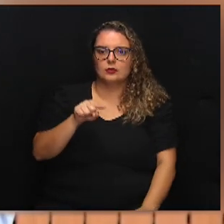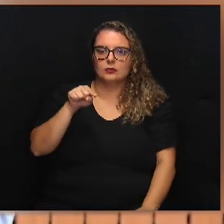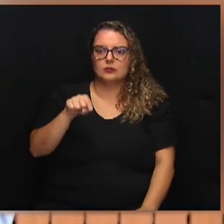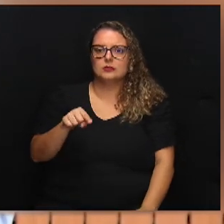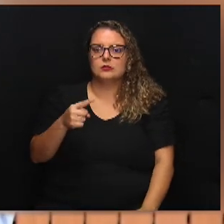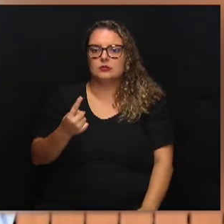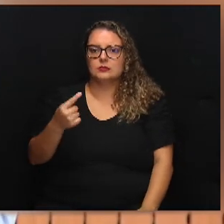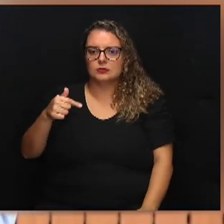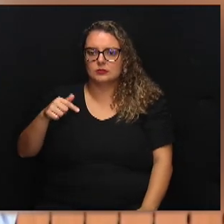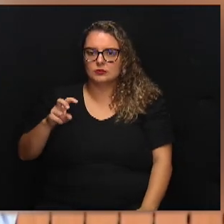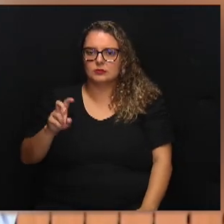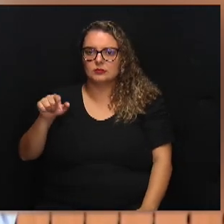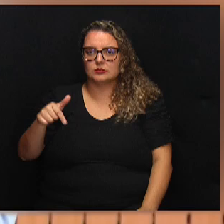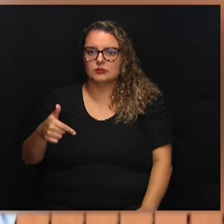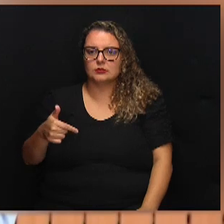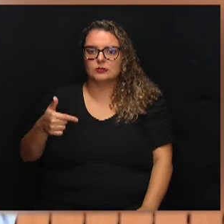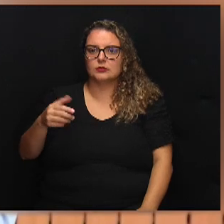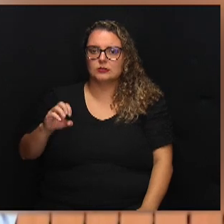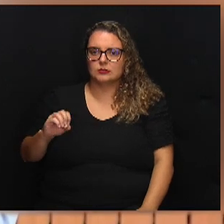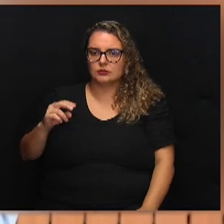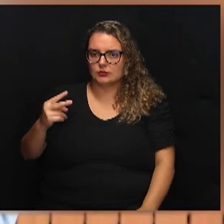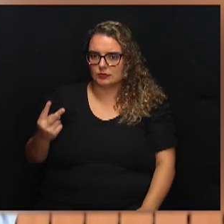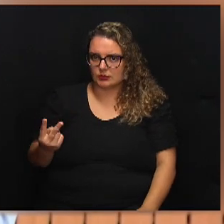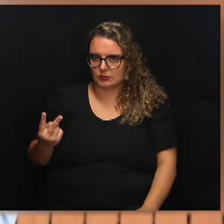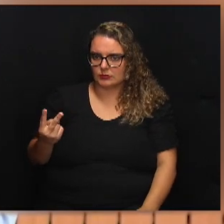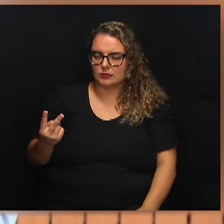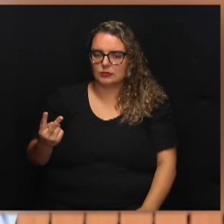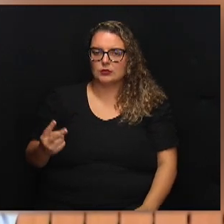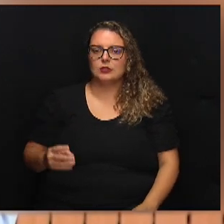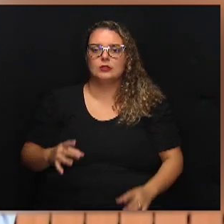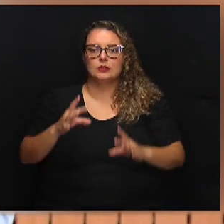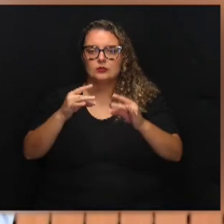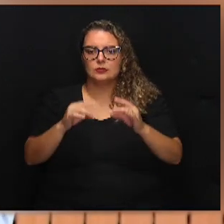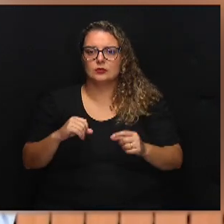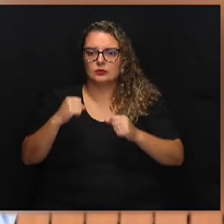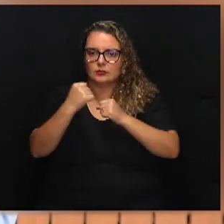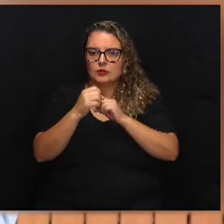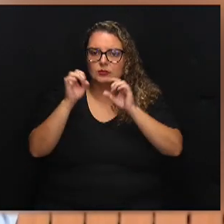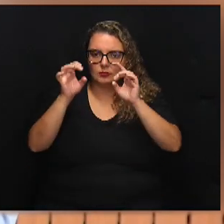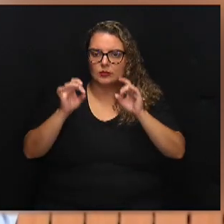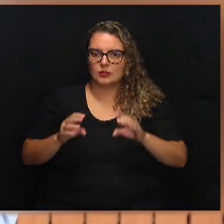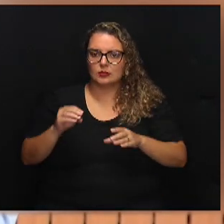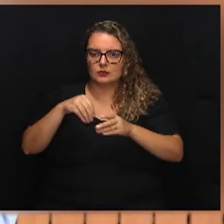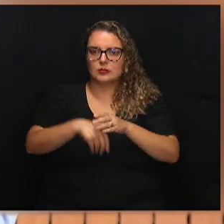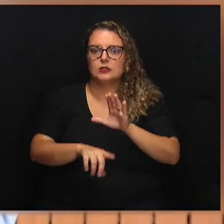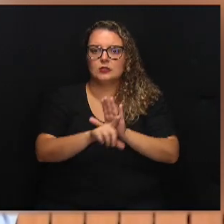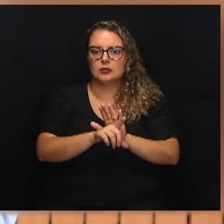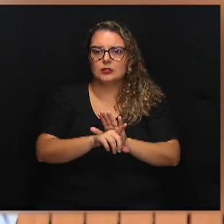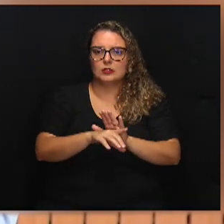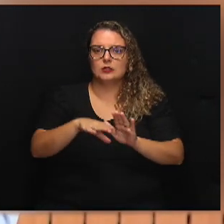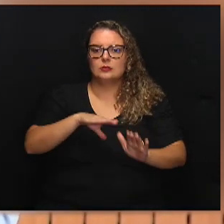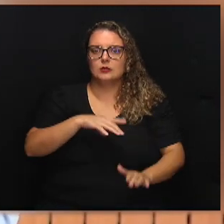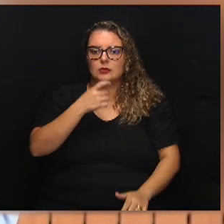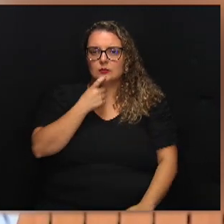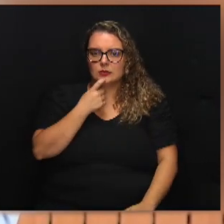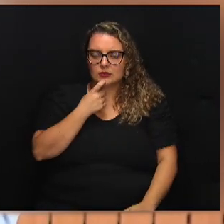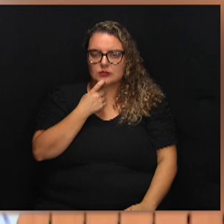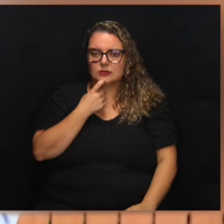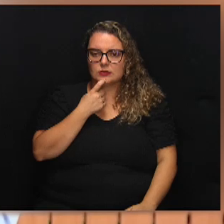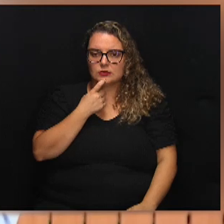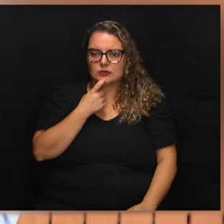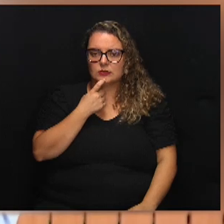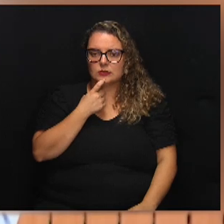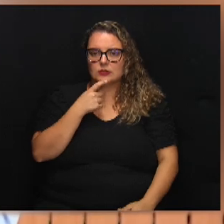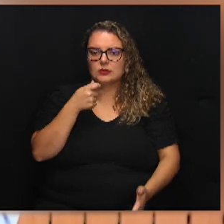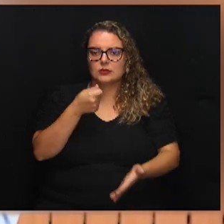11.175, de 11 de abril de 2002, que dispõe sobre a proteção especial prevista na Lei Orgânica do Município de Campinas, que